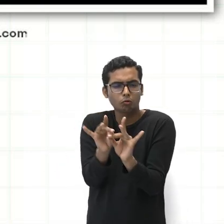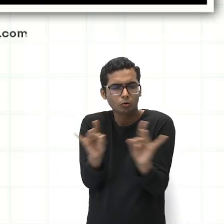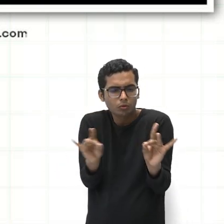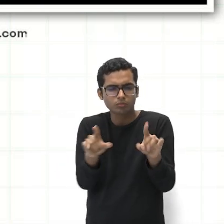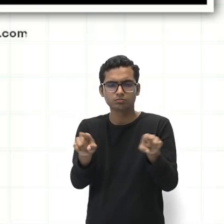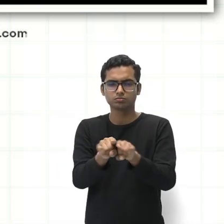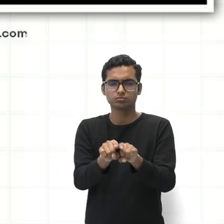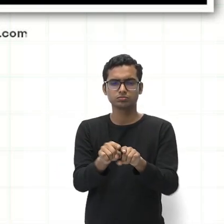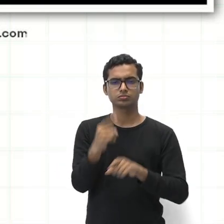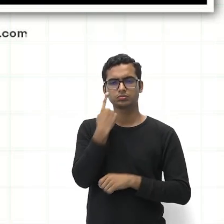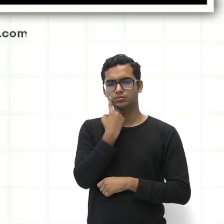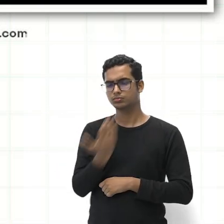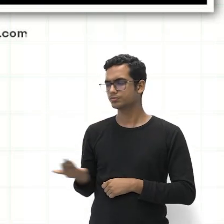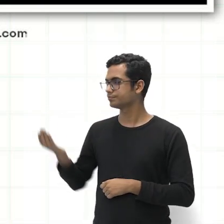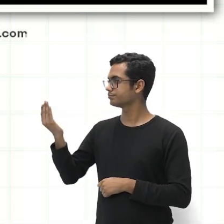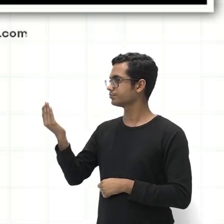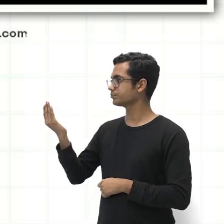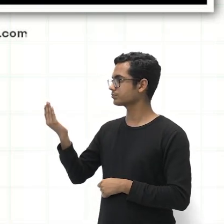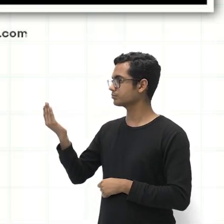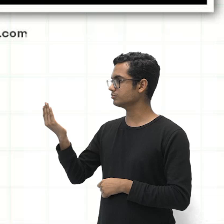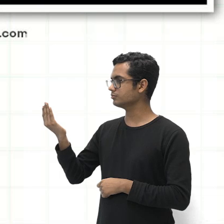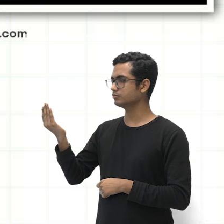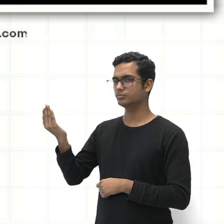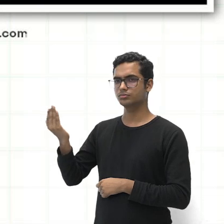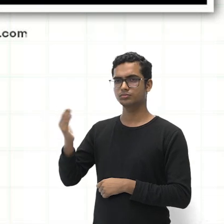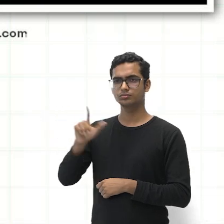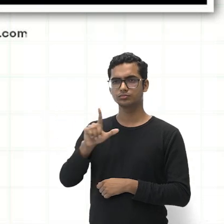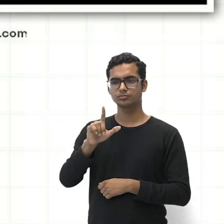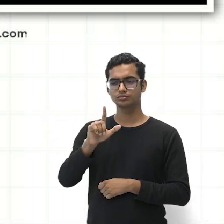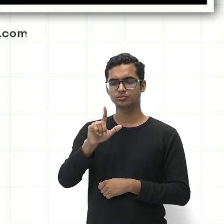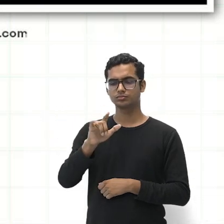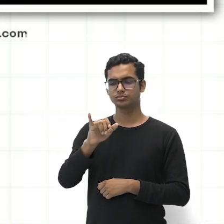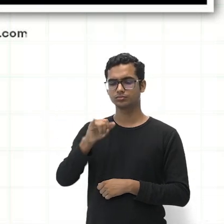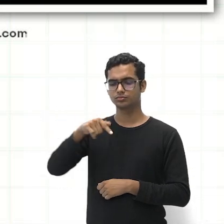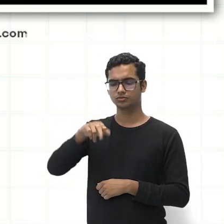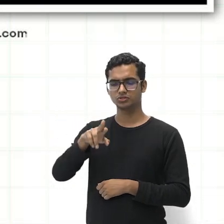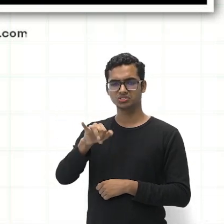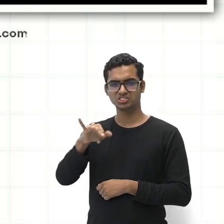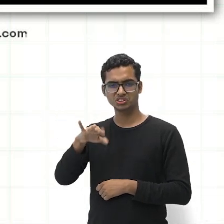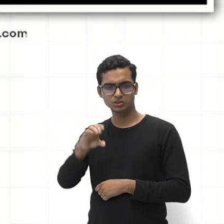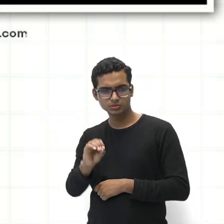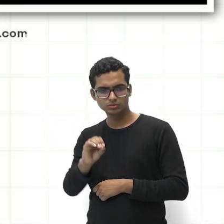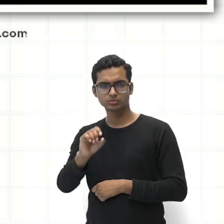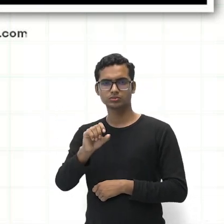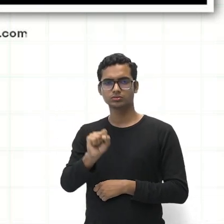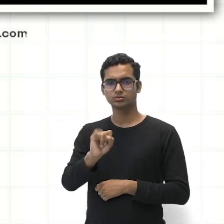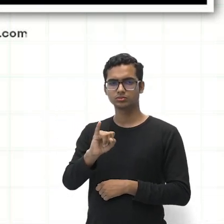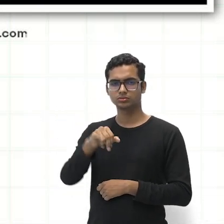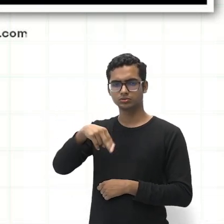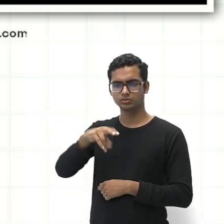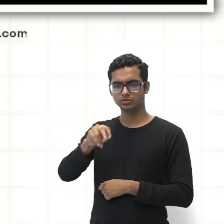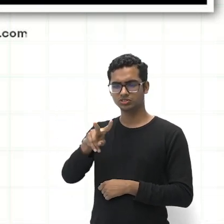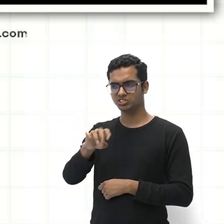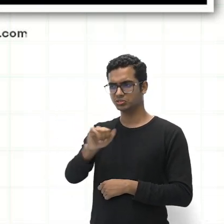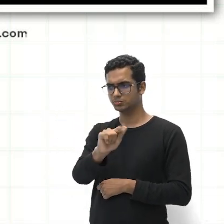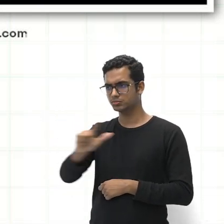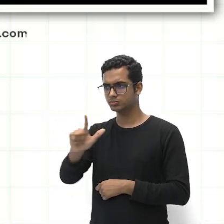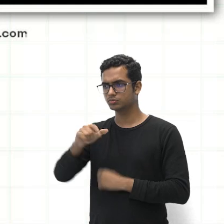viscoso, certo? E tem ali a função de manter a